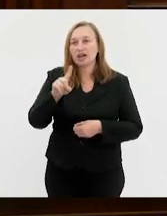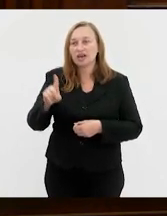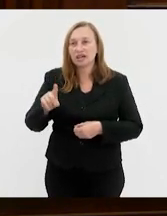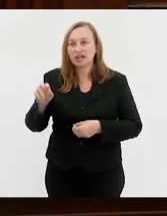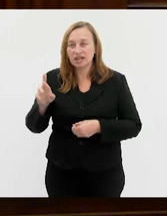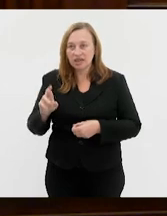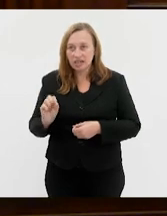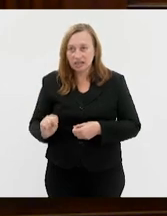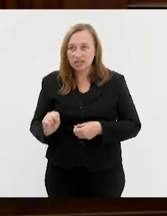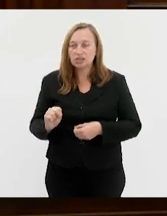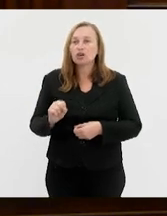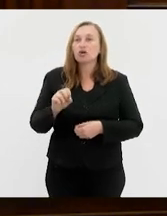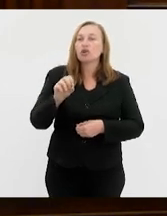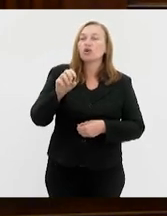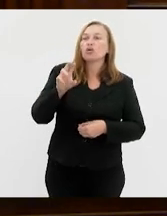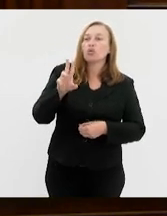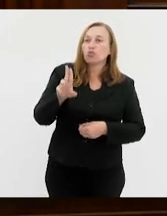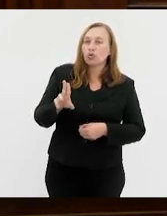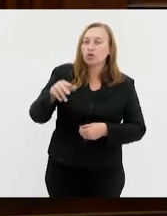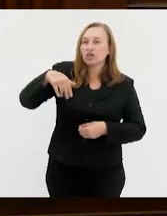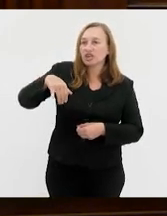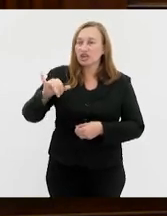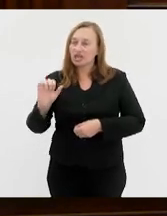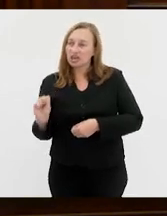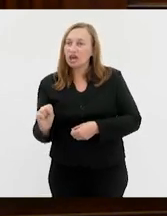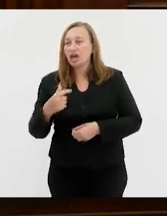O Quinha, eu convidei o Mauro, mas ele,